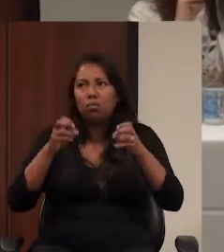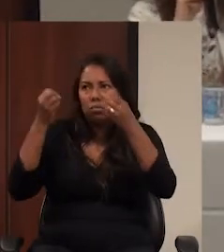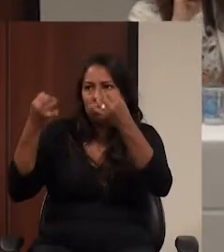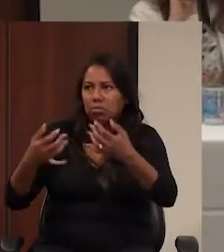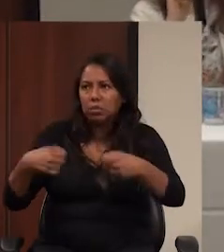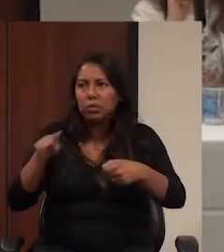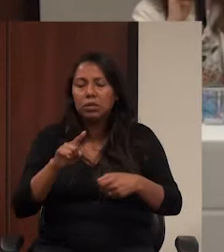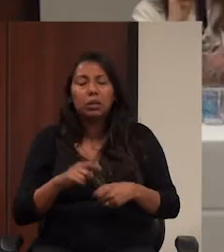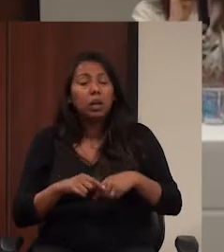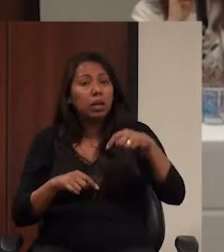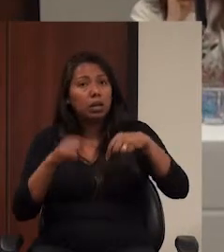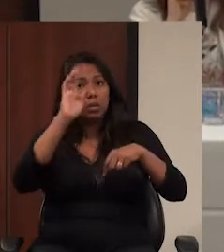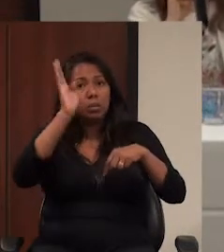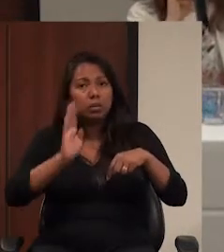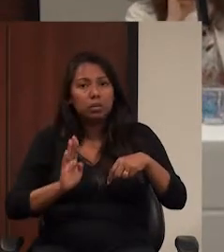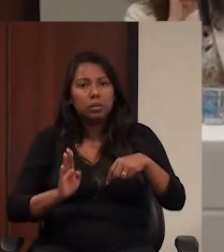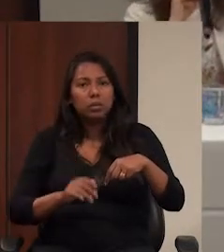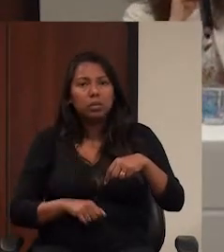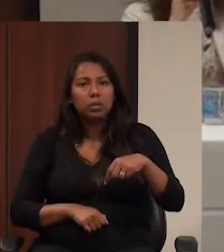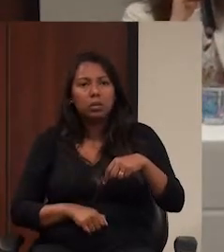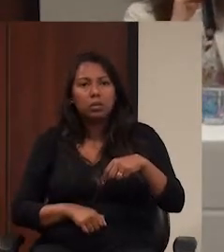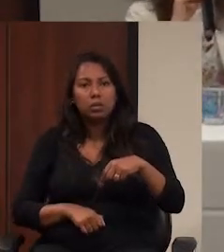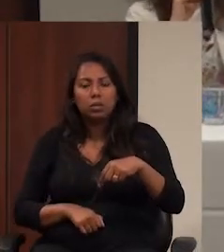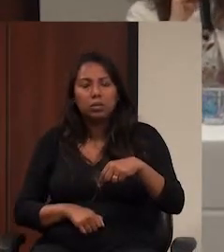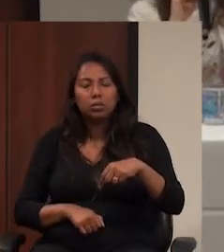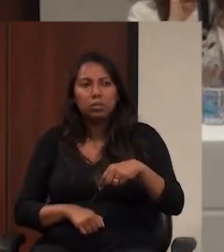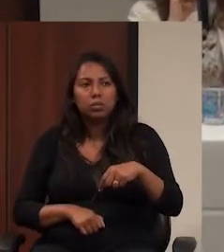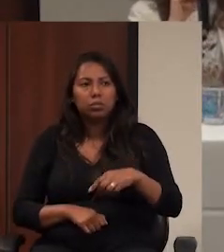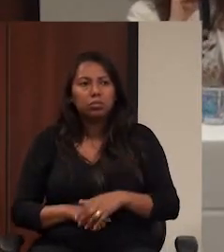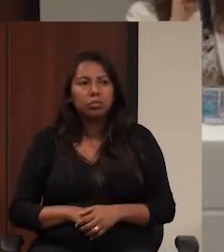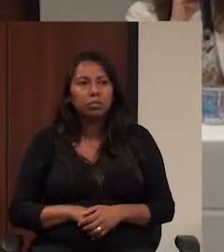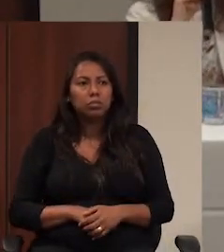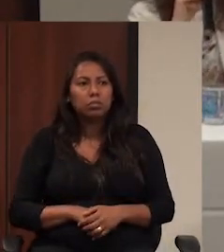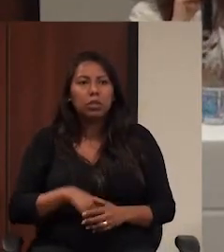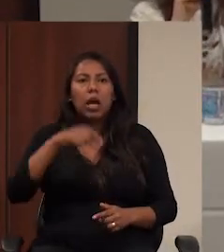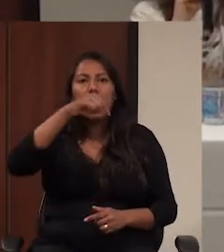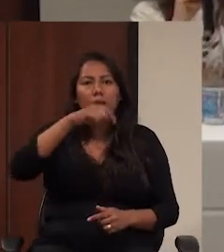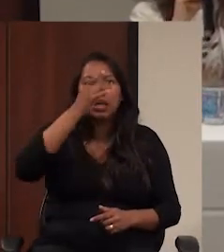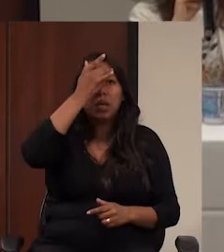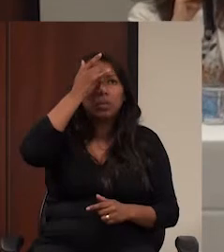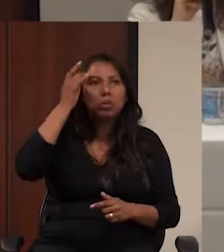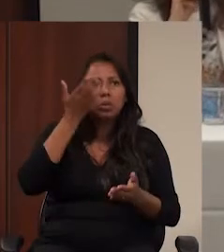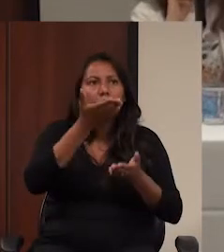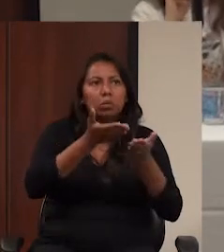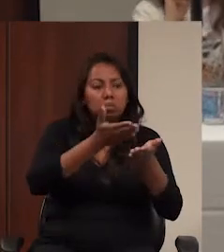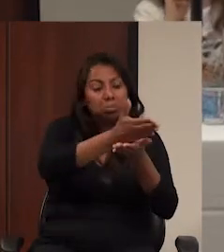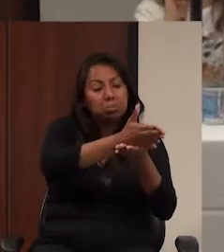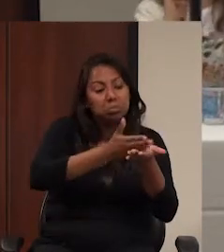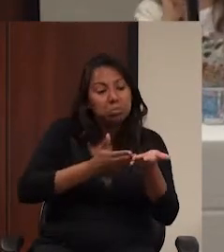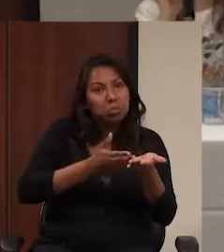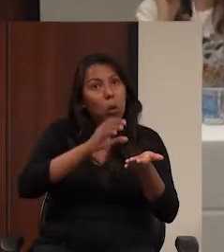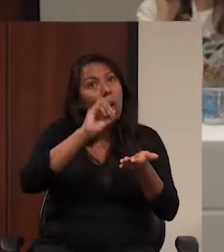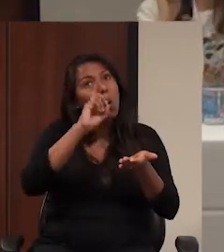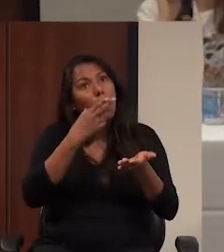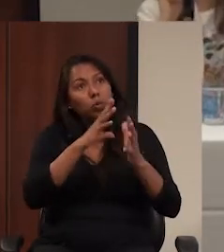no Brasil, a questão da interdição, a nossa aqui era total e parcial, né? Antes da LBI.